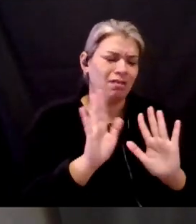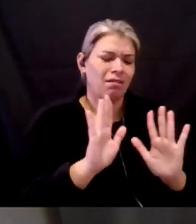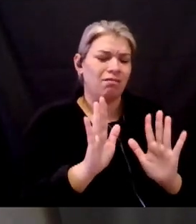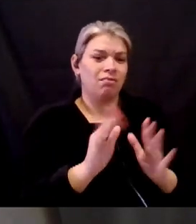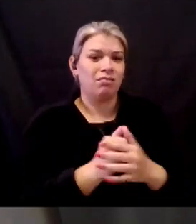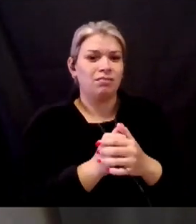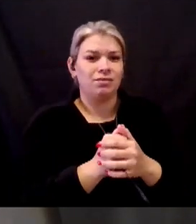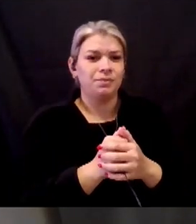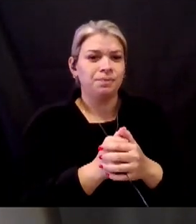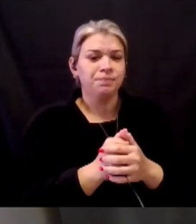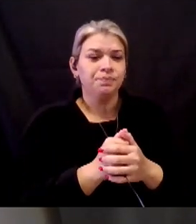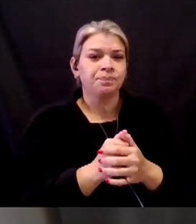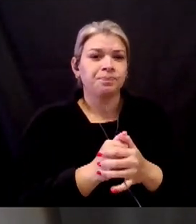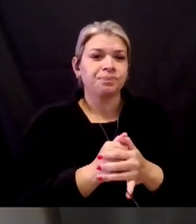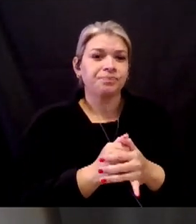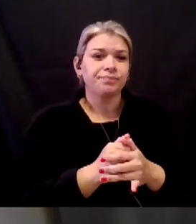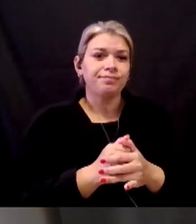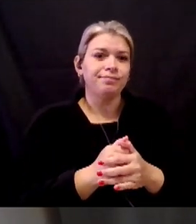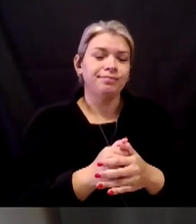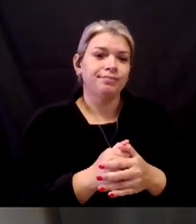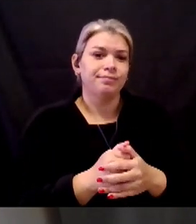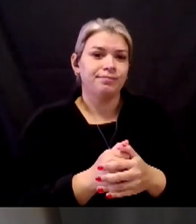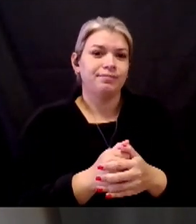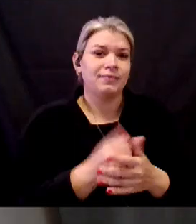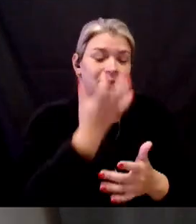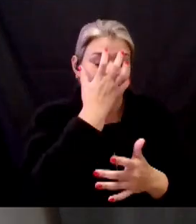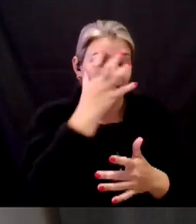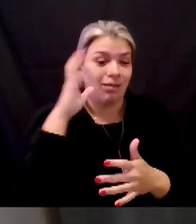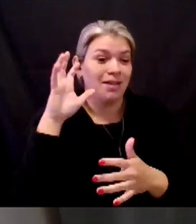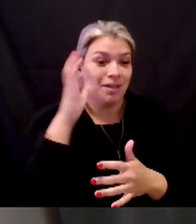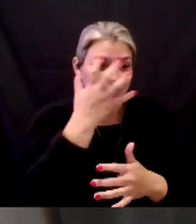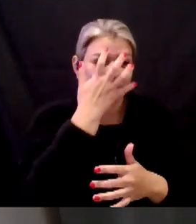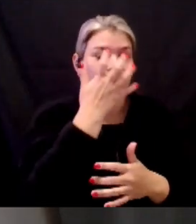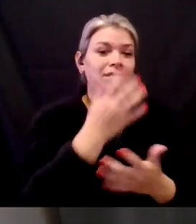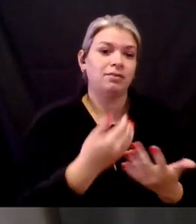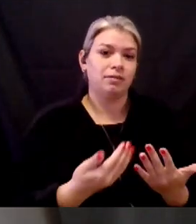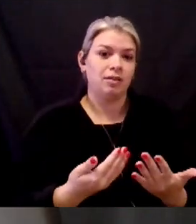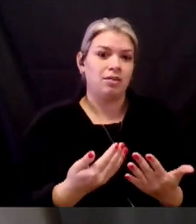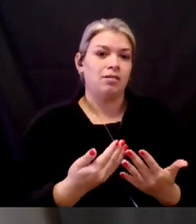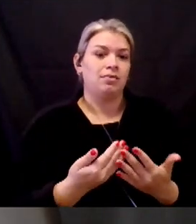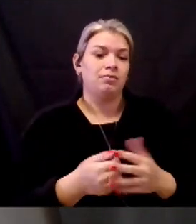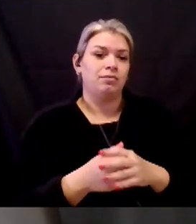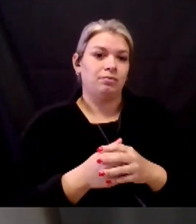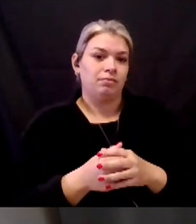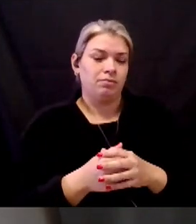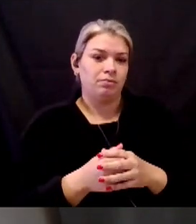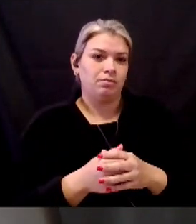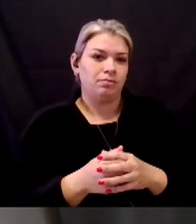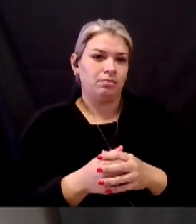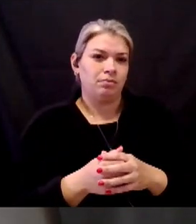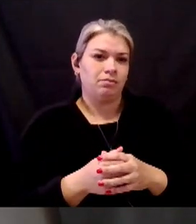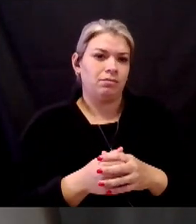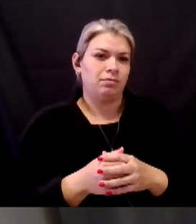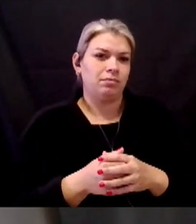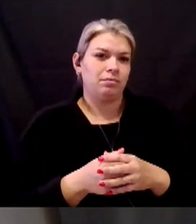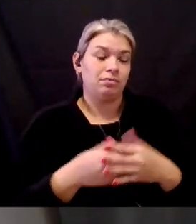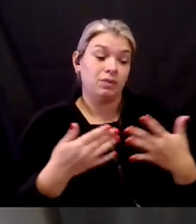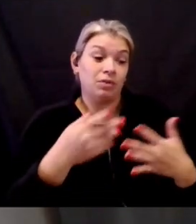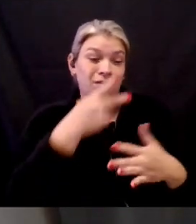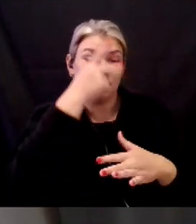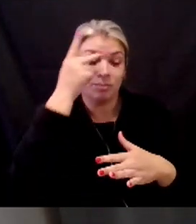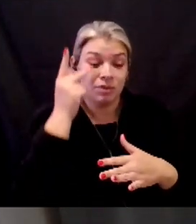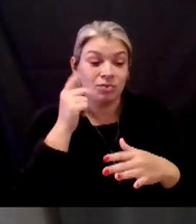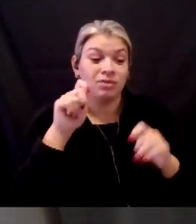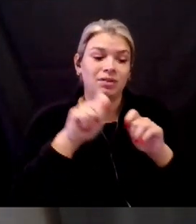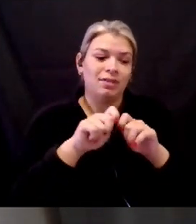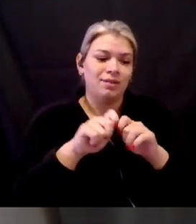que aquilo ali é uma fantasia, e que as pessoas que né, acabam fazendo aquilo ali, nem sempre